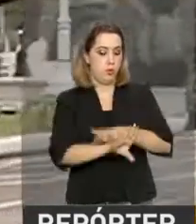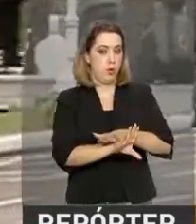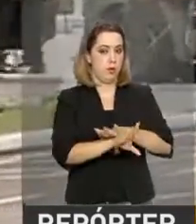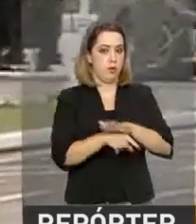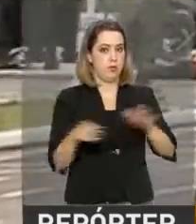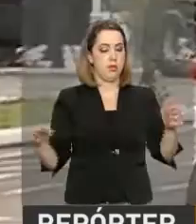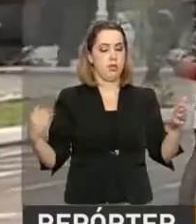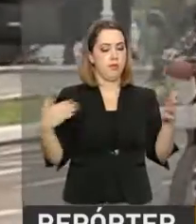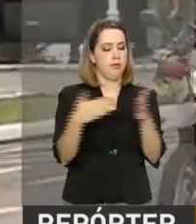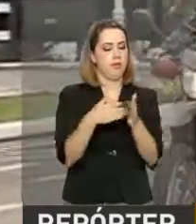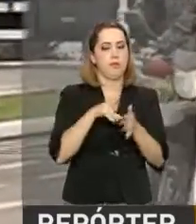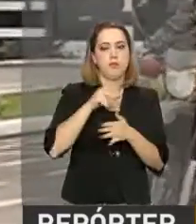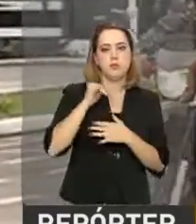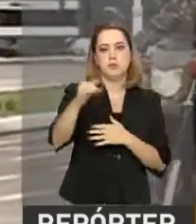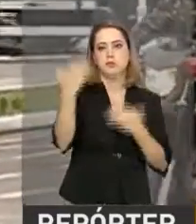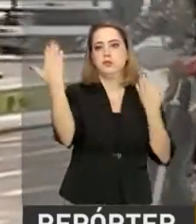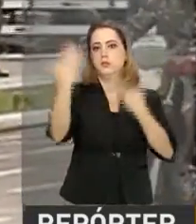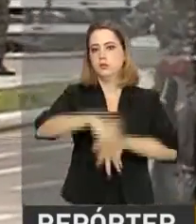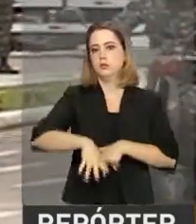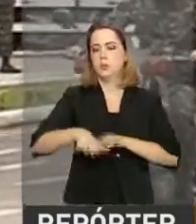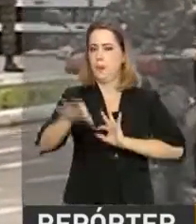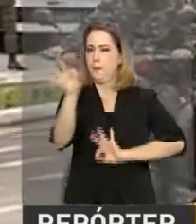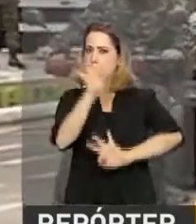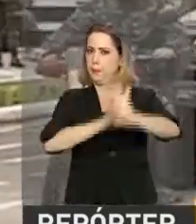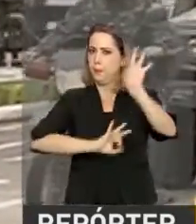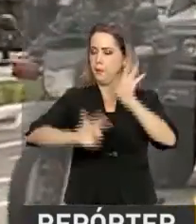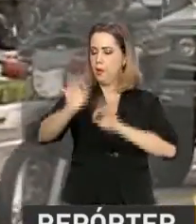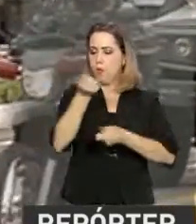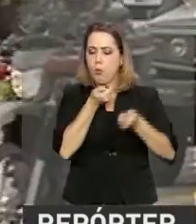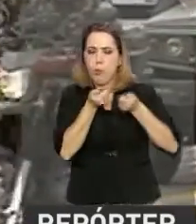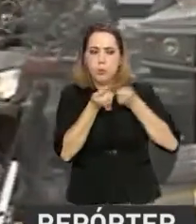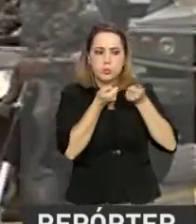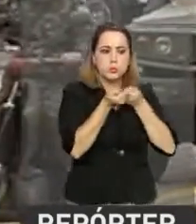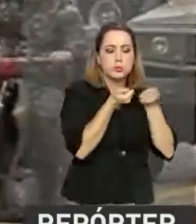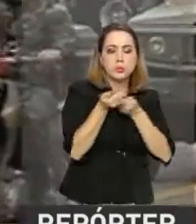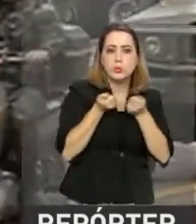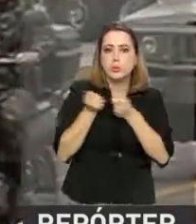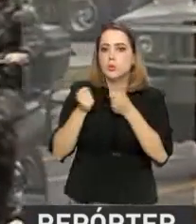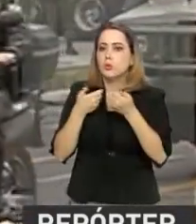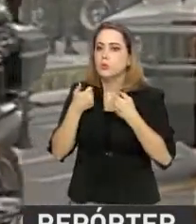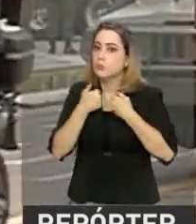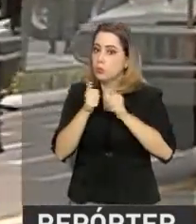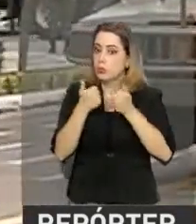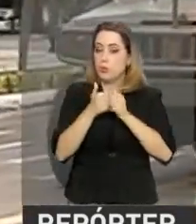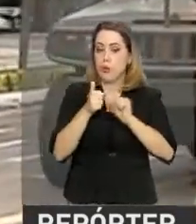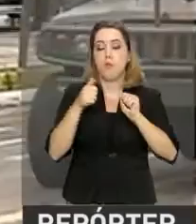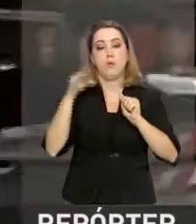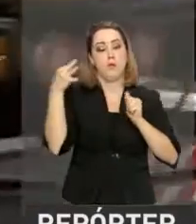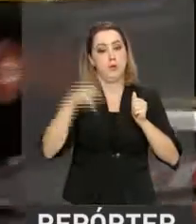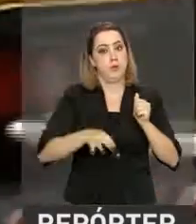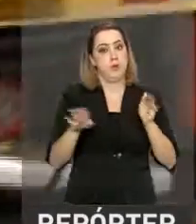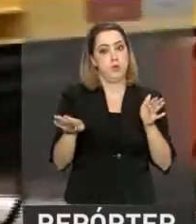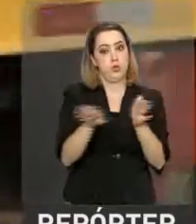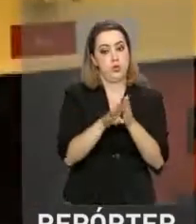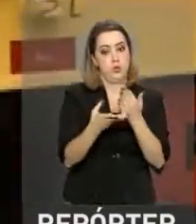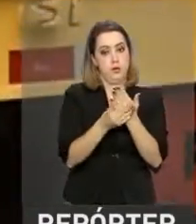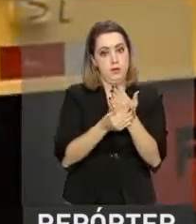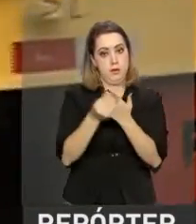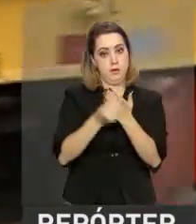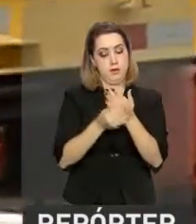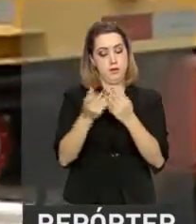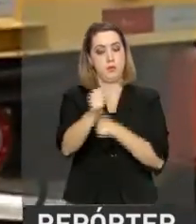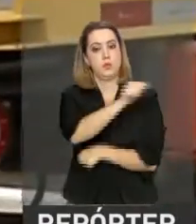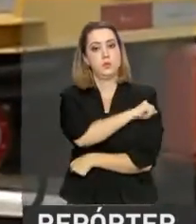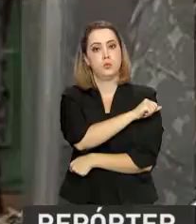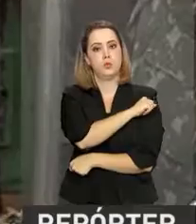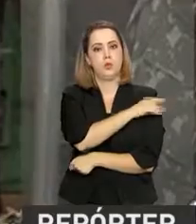dia do exame uma complexa operação logística para garantir que as provas cheguem às mãos dos estudantes em segurança e